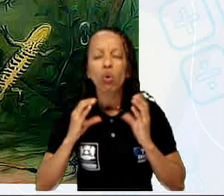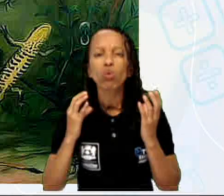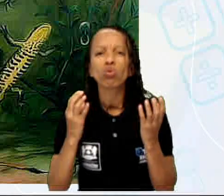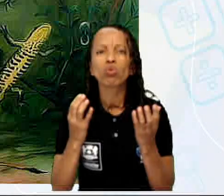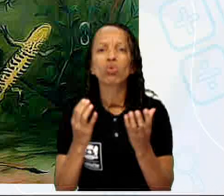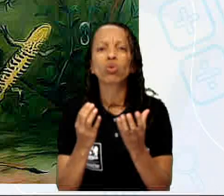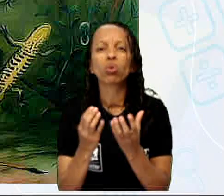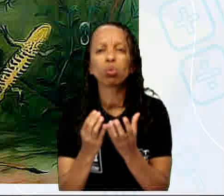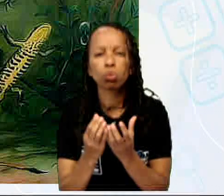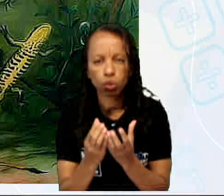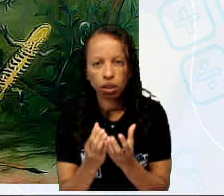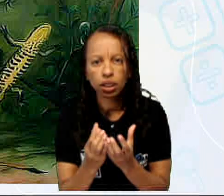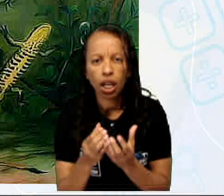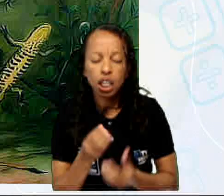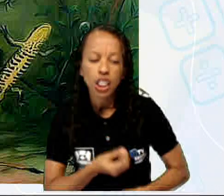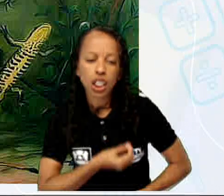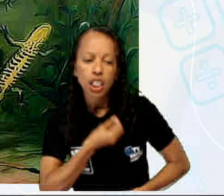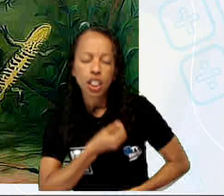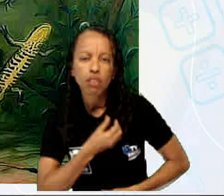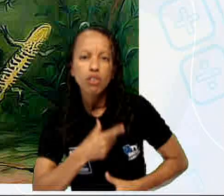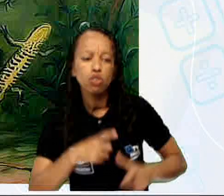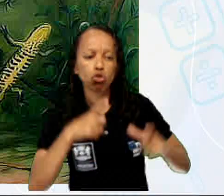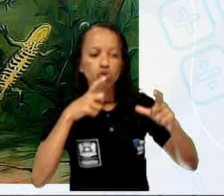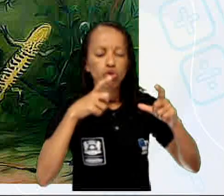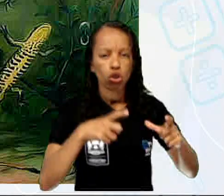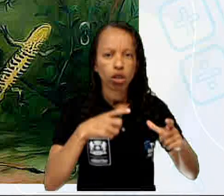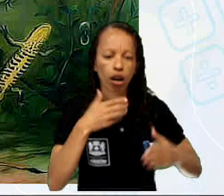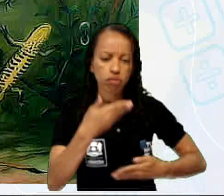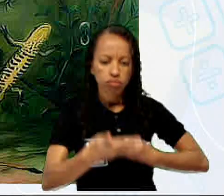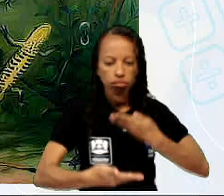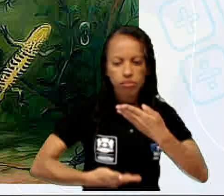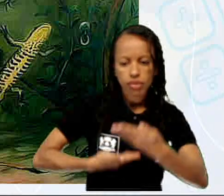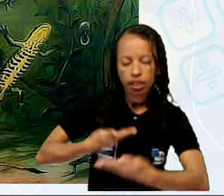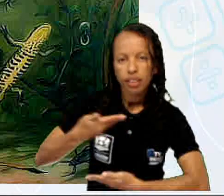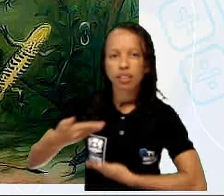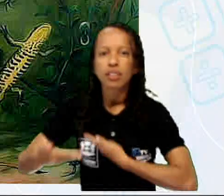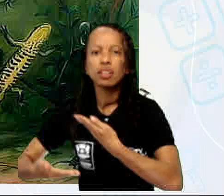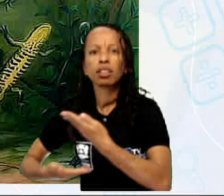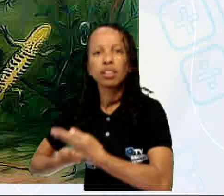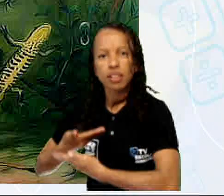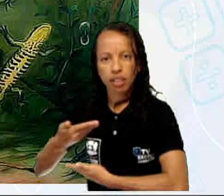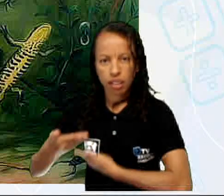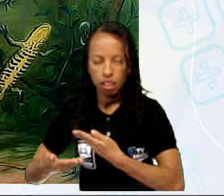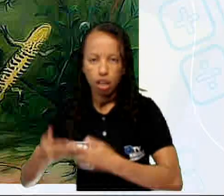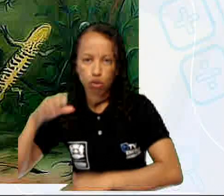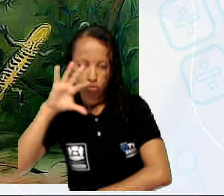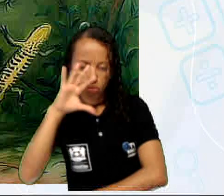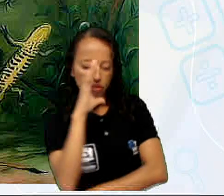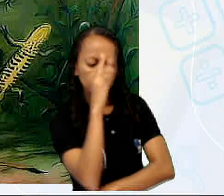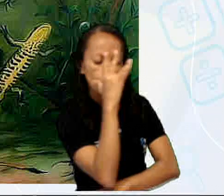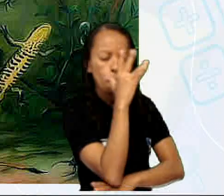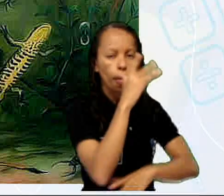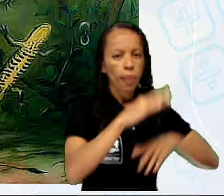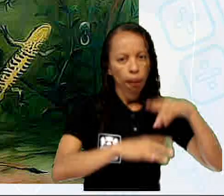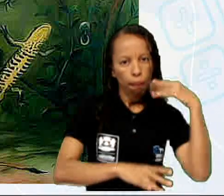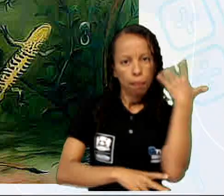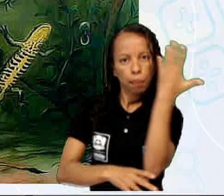determinado local e interagem entre si e com o meio ambiente, constituindo um sistema